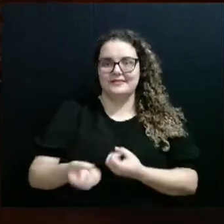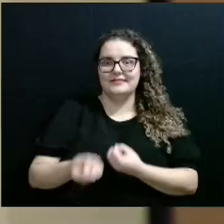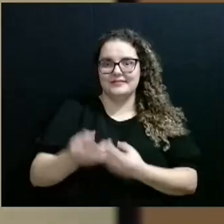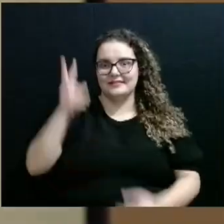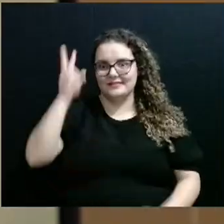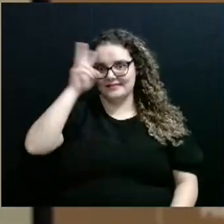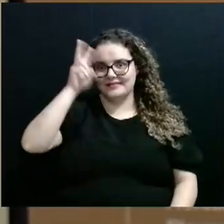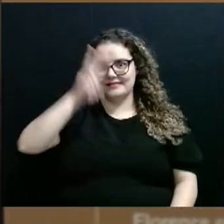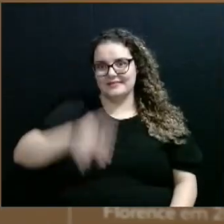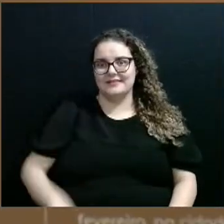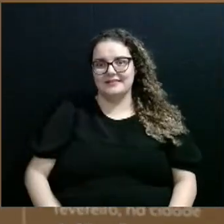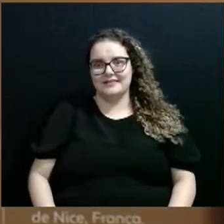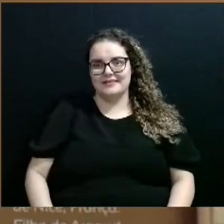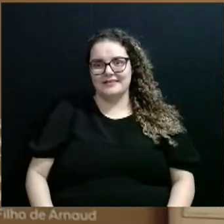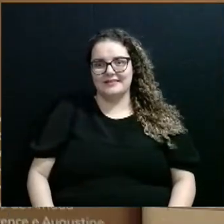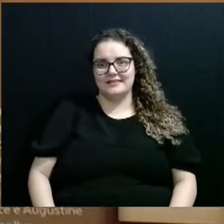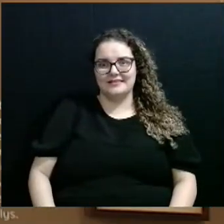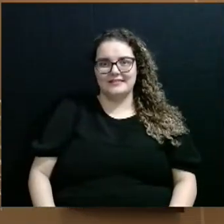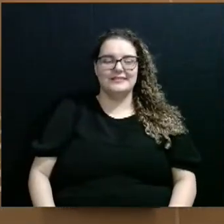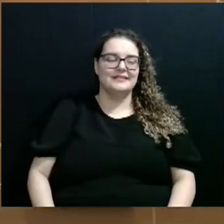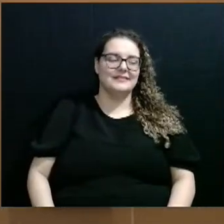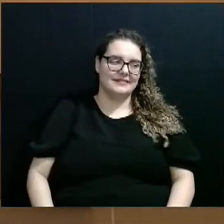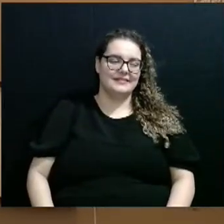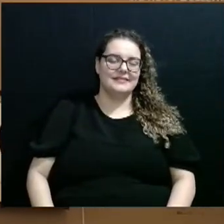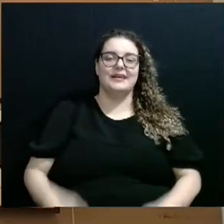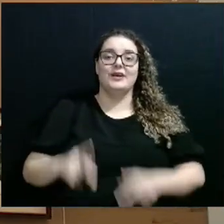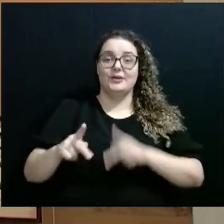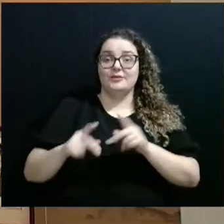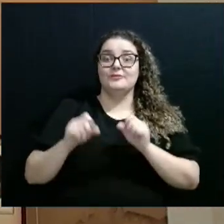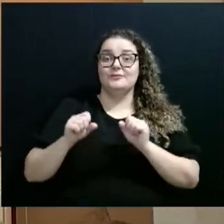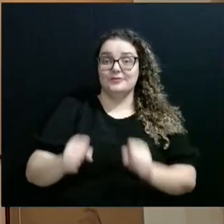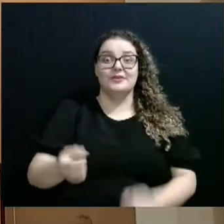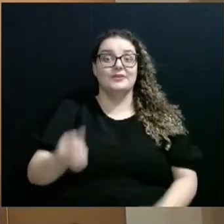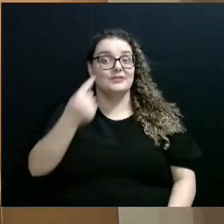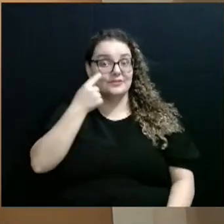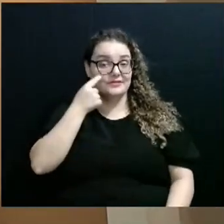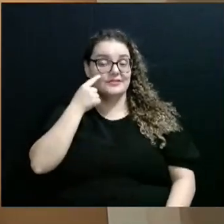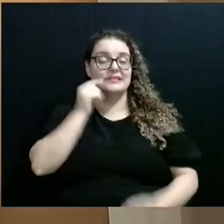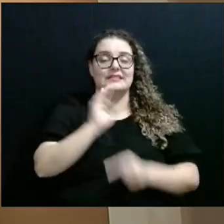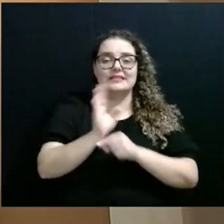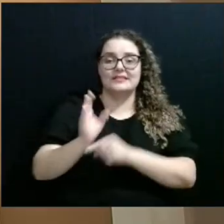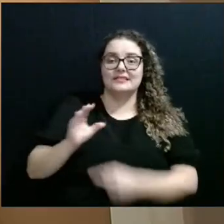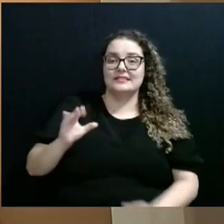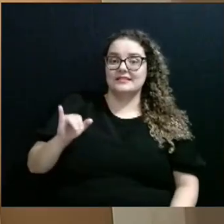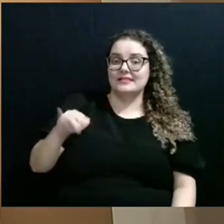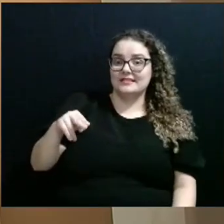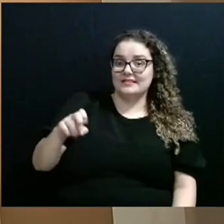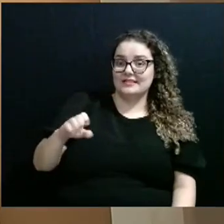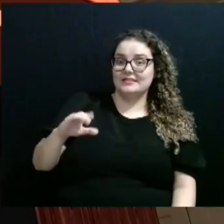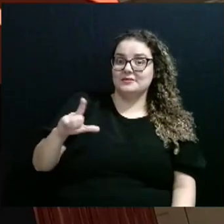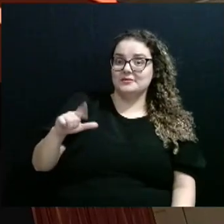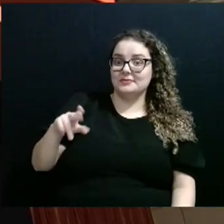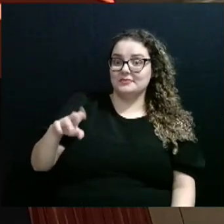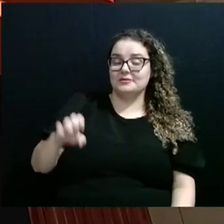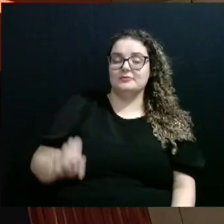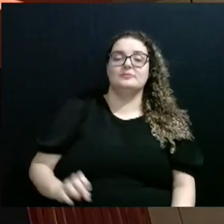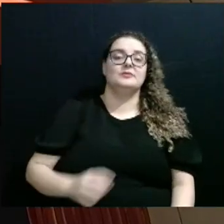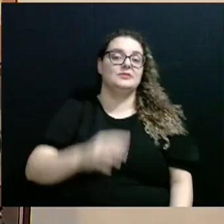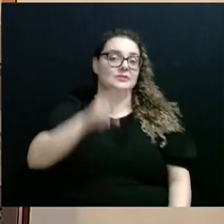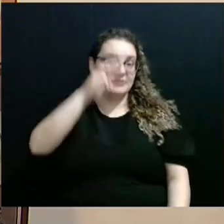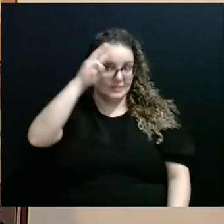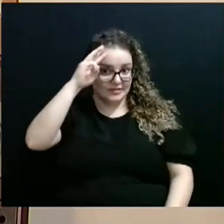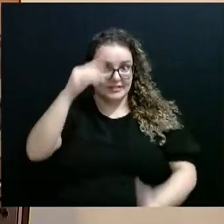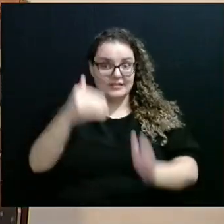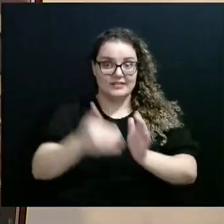para ele. O público pode também assistir às sessões do Cineclube, que acontecem de terça a domingo no período